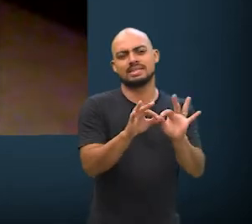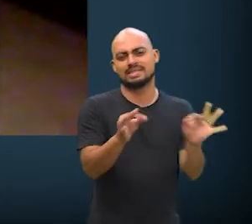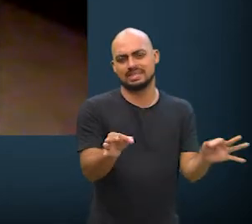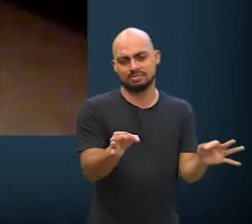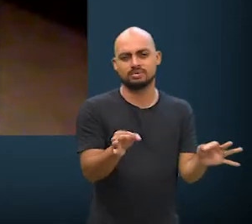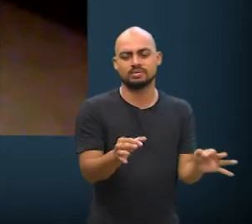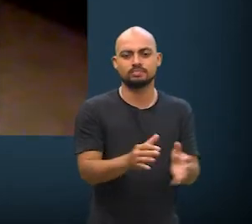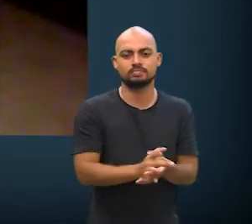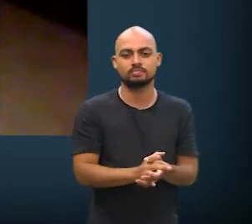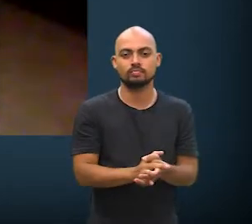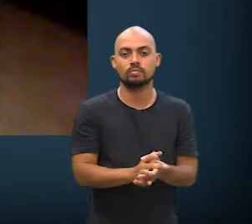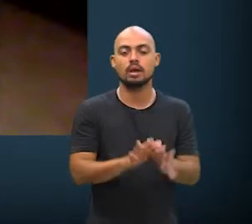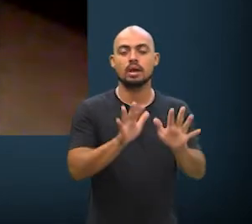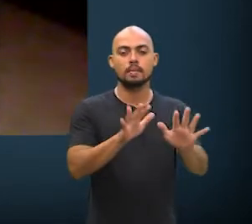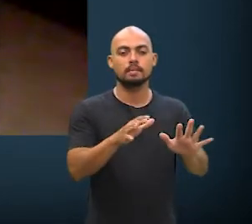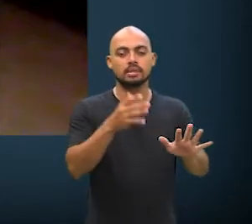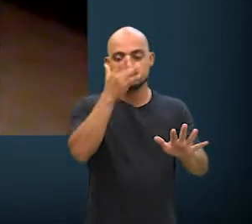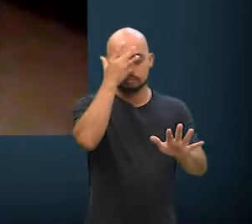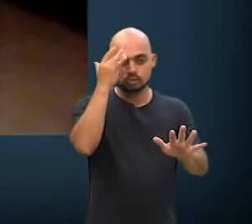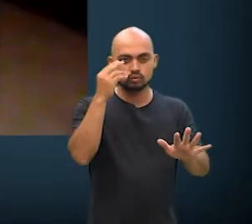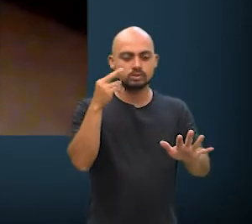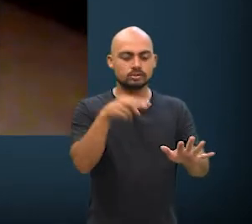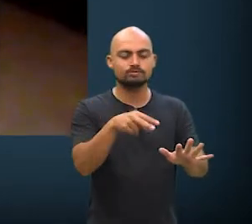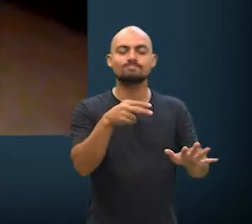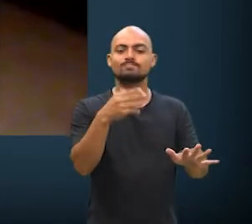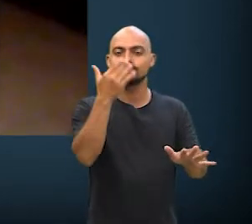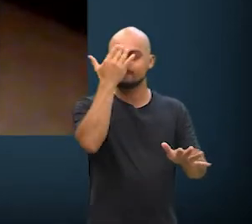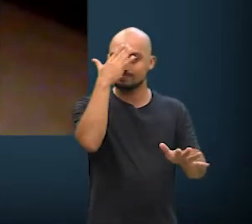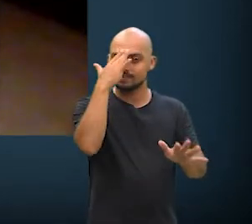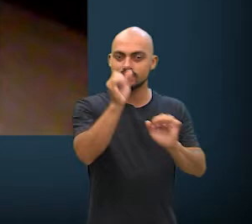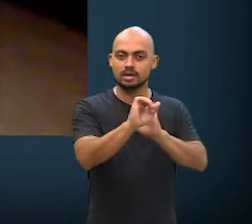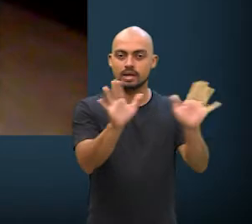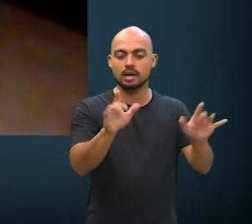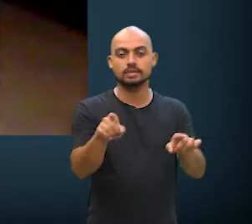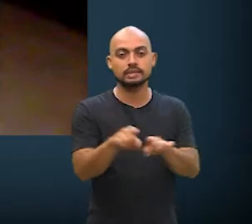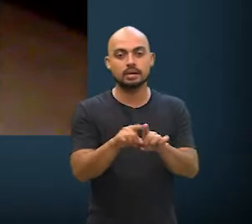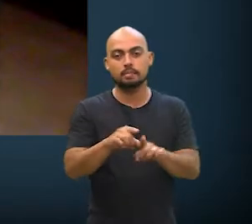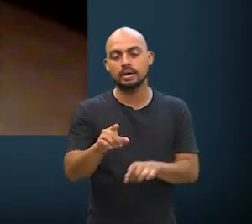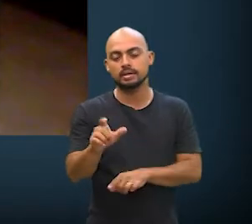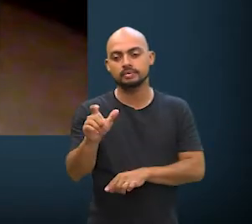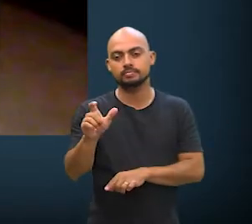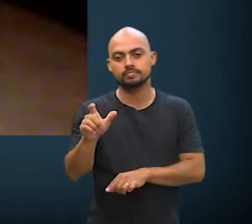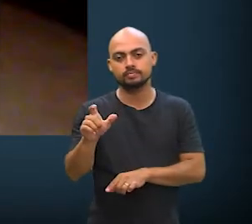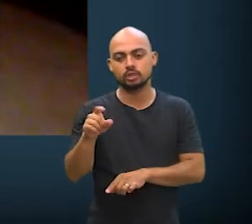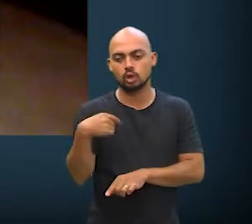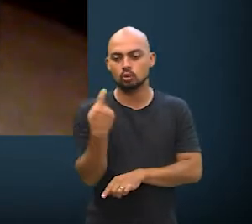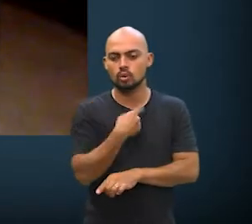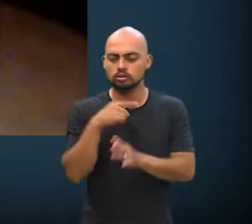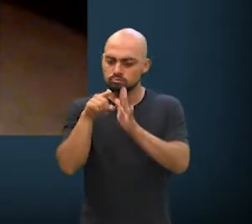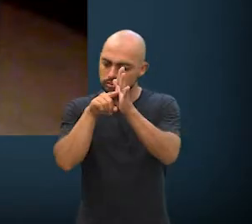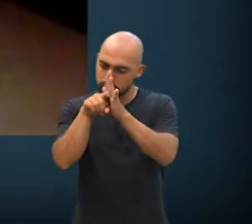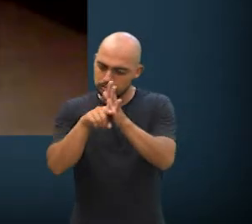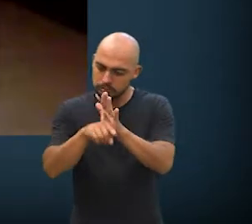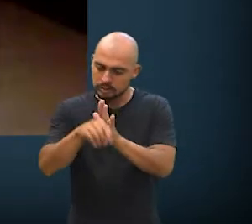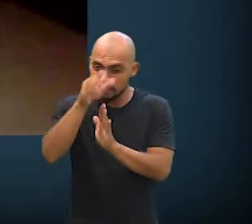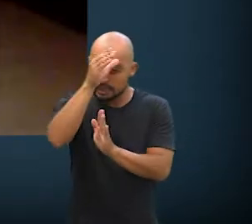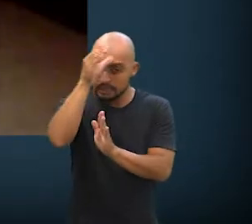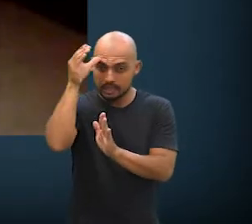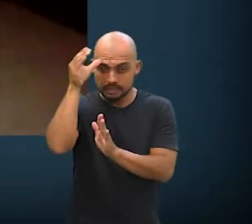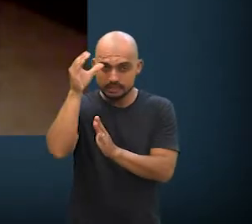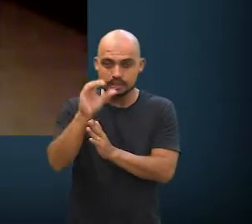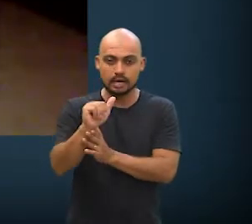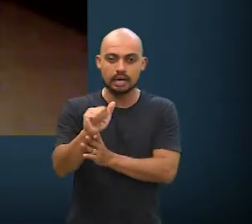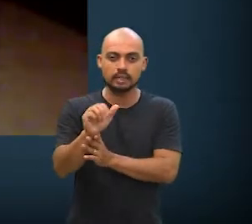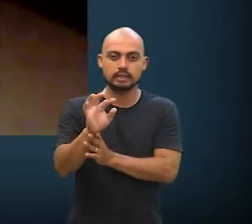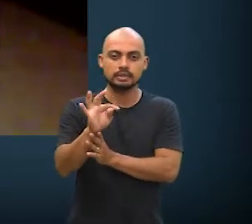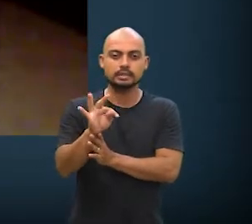bonitão, tudo aquilo, né, mas falar de um jeito que as pessoas entendam tudo isso. E também foi basicamente a gente mapeando nossos clientes que são ativos,